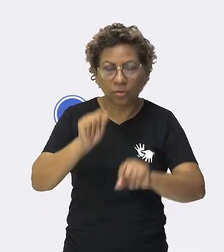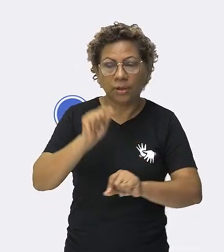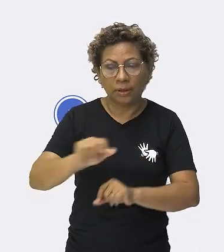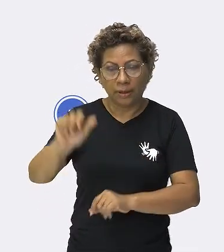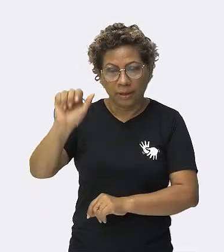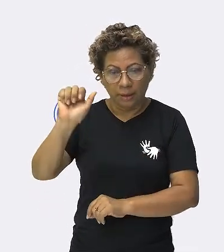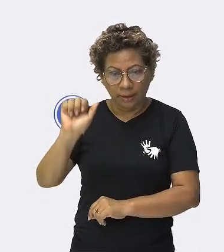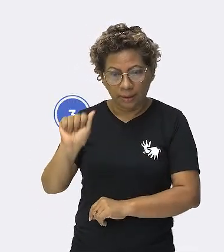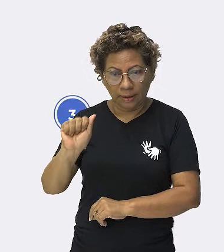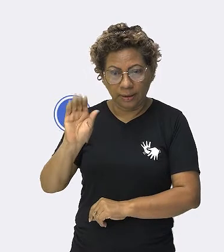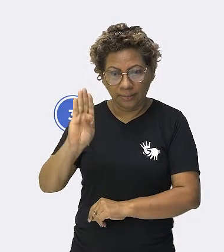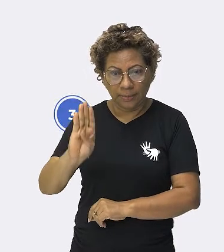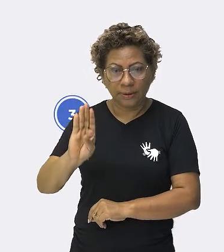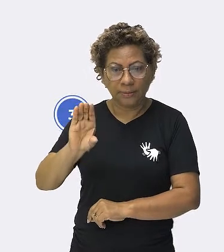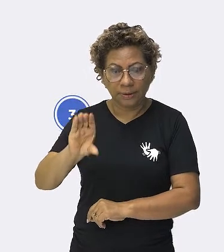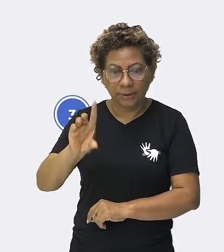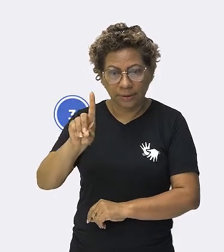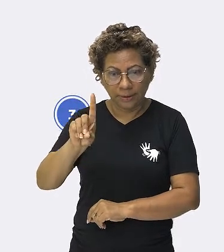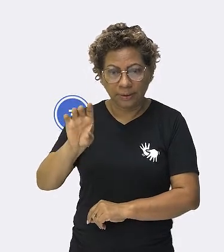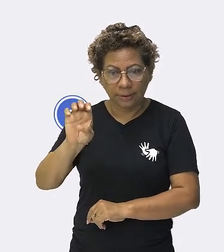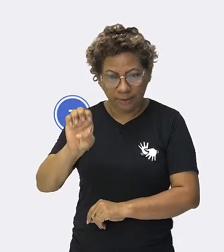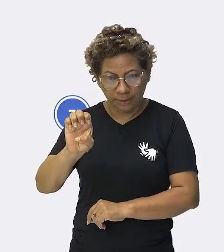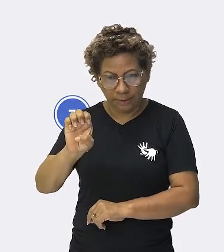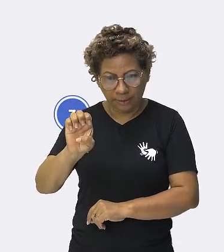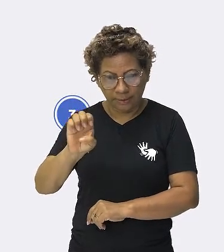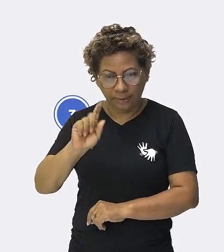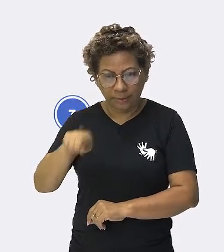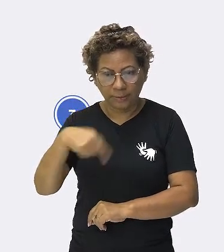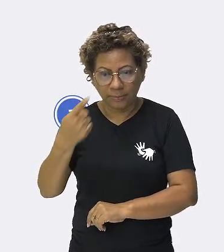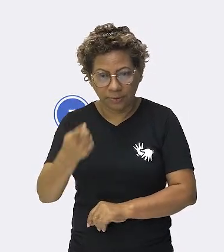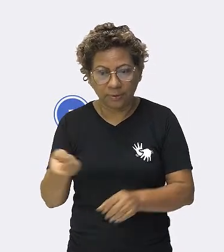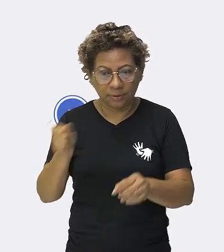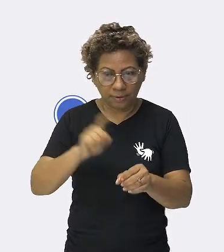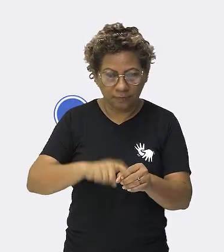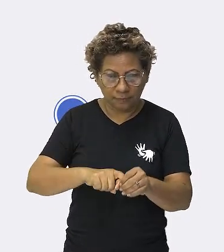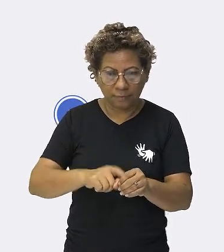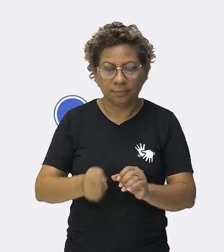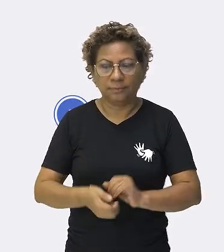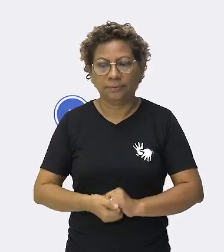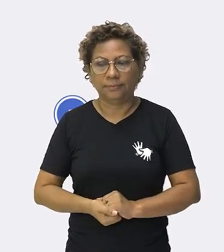alternativas. Tempinho para vocês, daqui a pouco a gente volta para fazer a correção. Boa atividade.